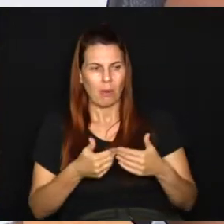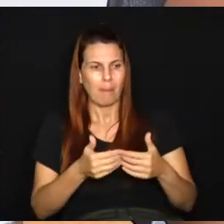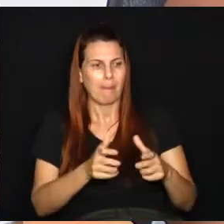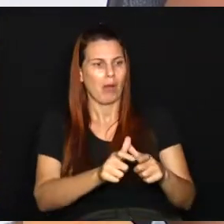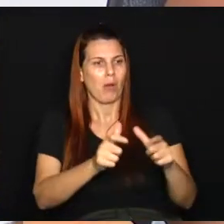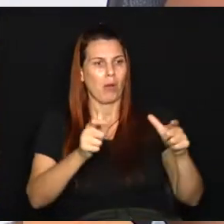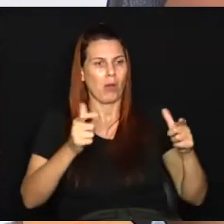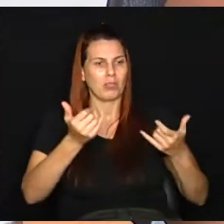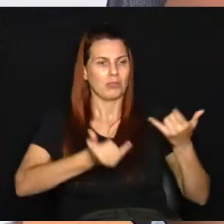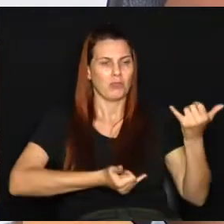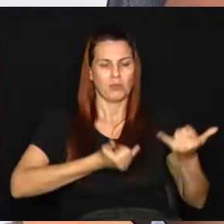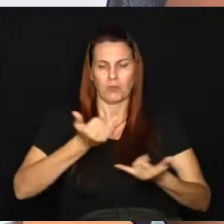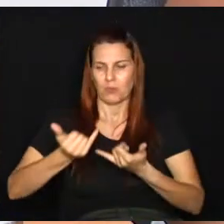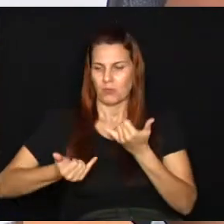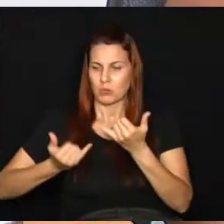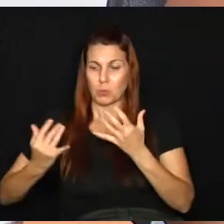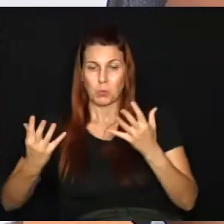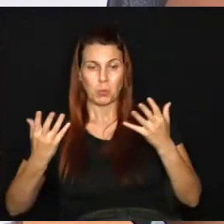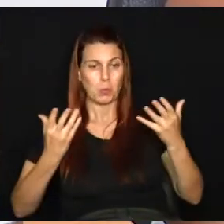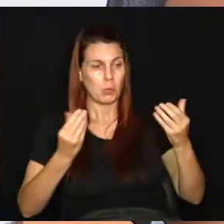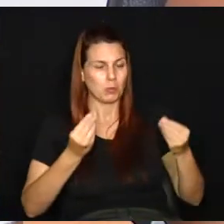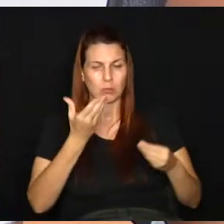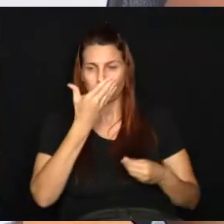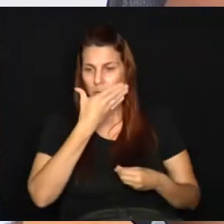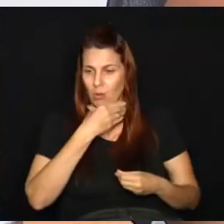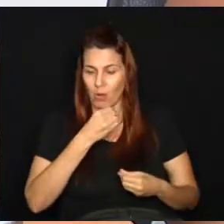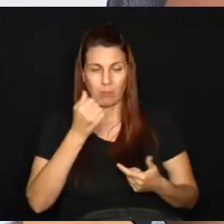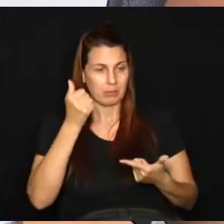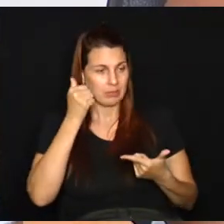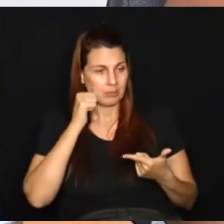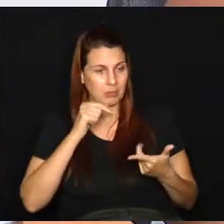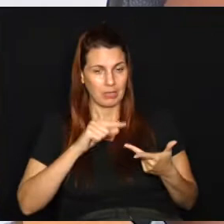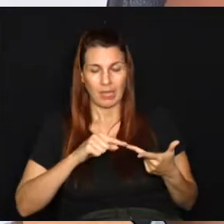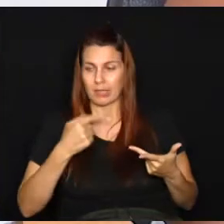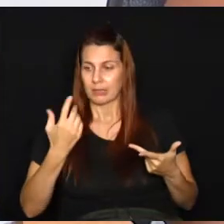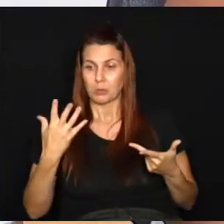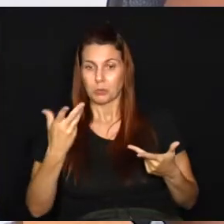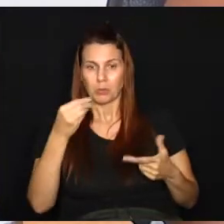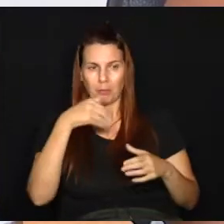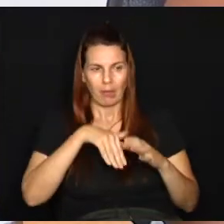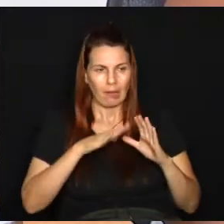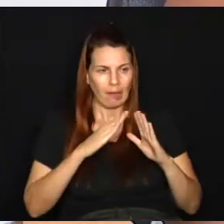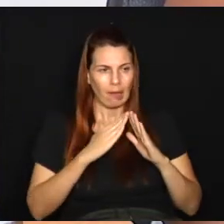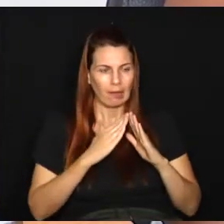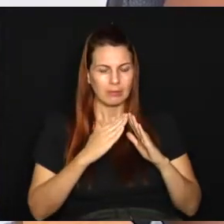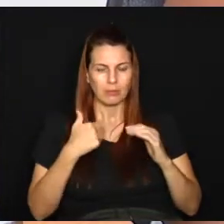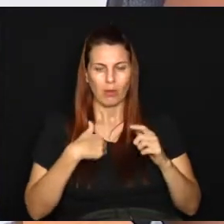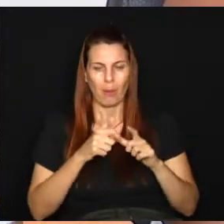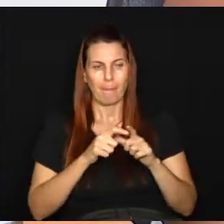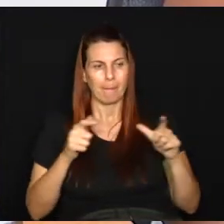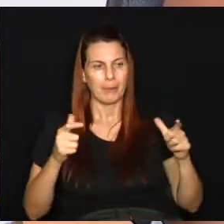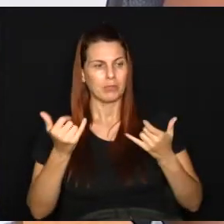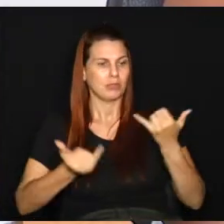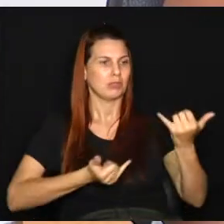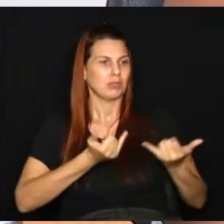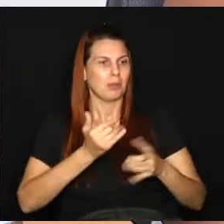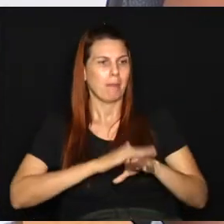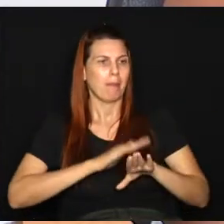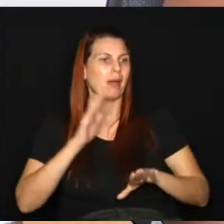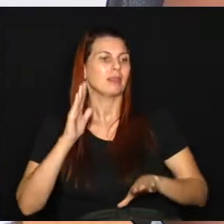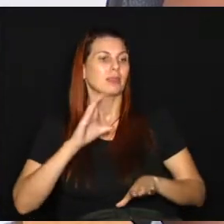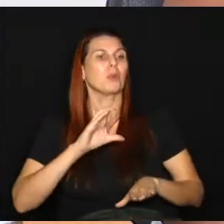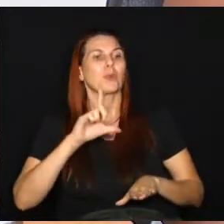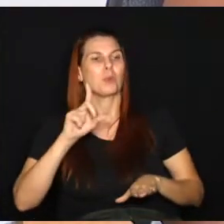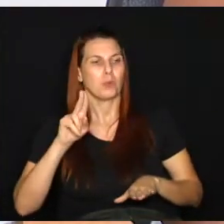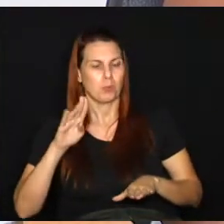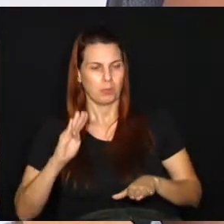toda a diversão dos jovens, das mulheres, dos homens, é lá em casa, então eu vou abrir agora um clube, né? Porque eu não sabia disso, que